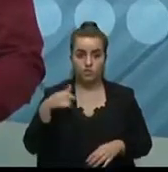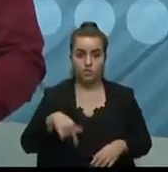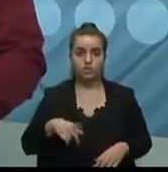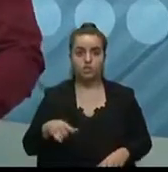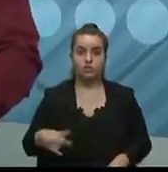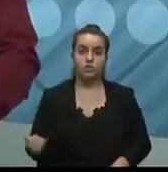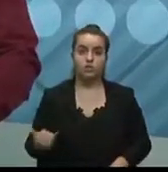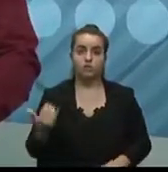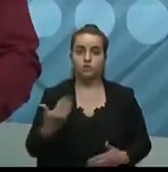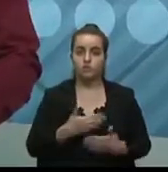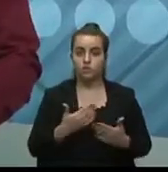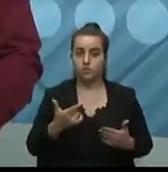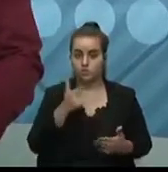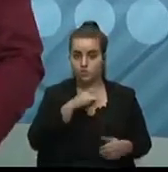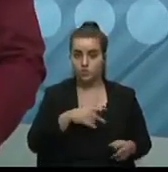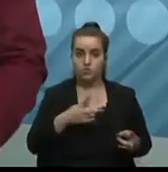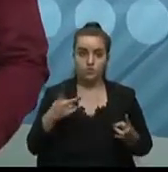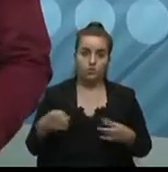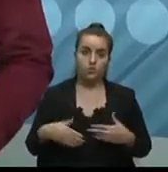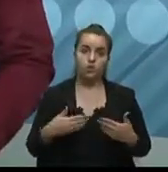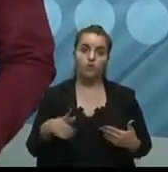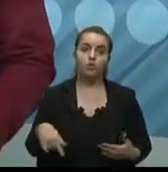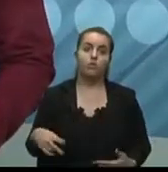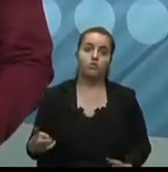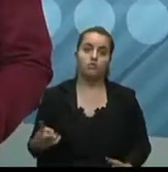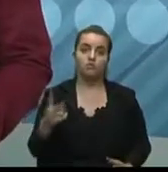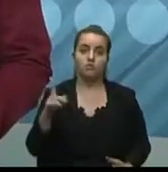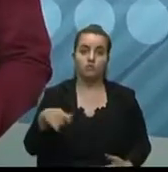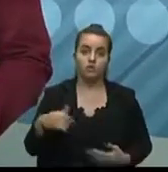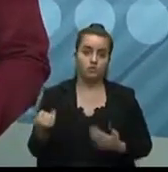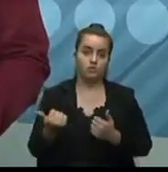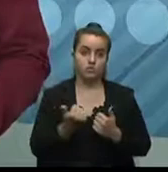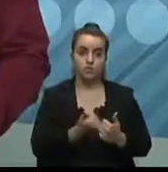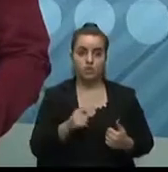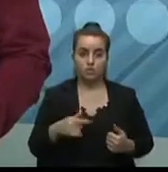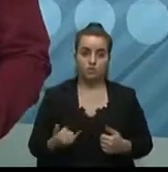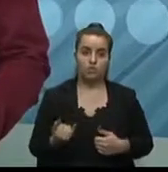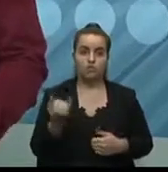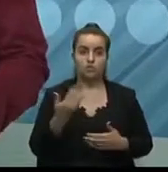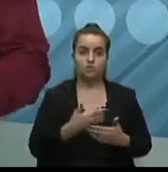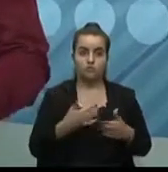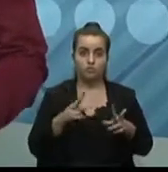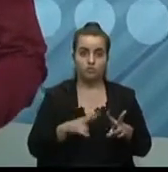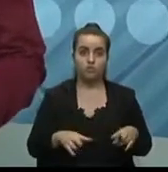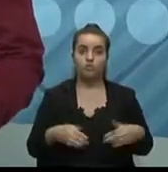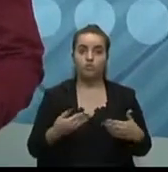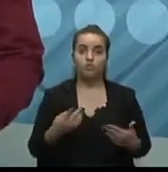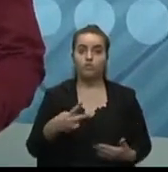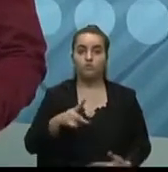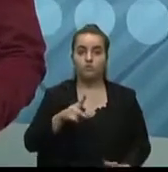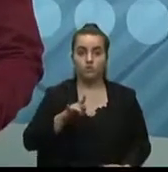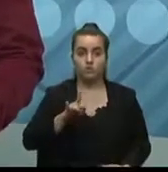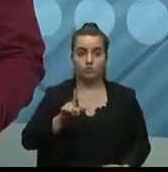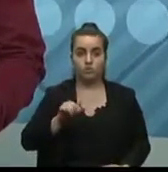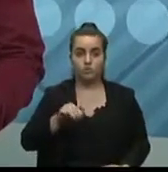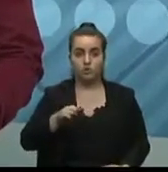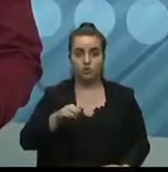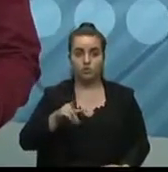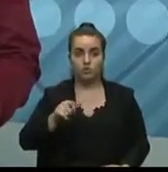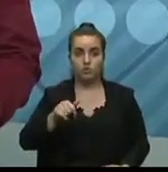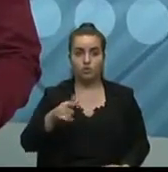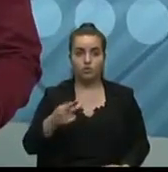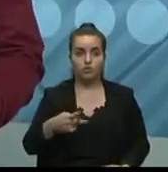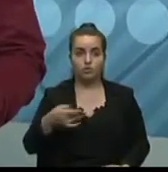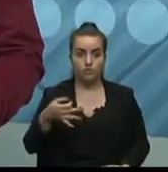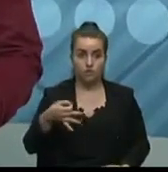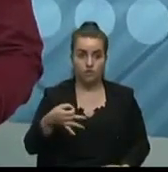você consiga determinar os valores a serem substituídos. É importante que você determine o lambda a partir da sua